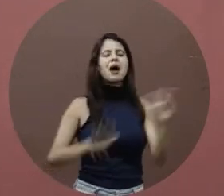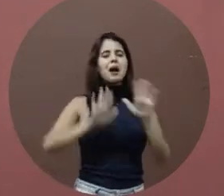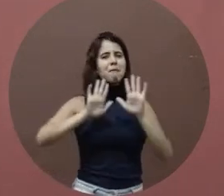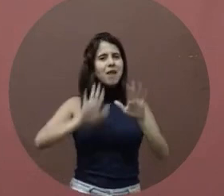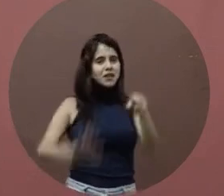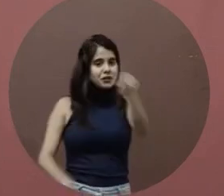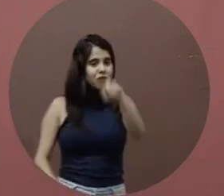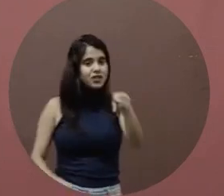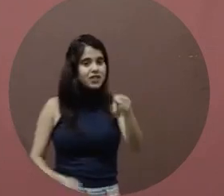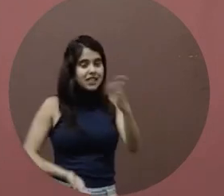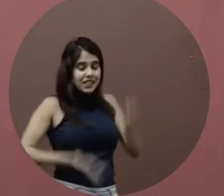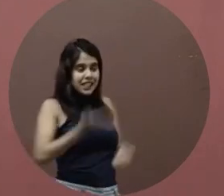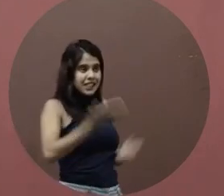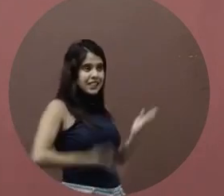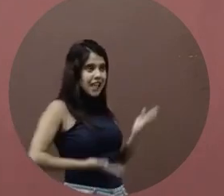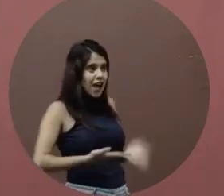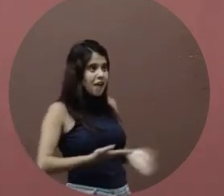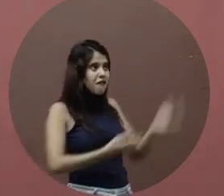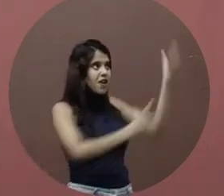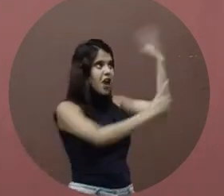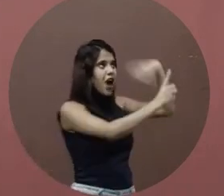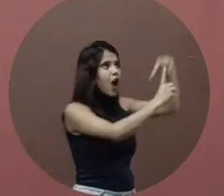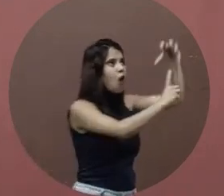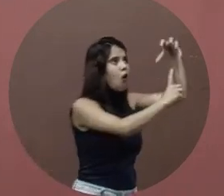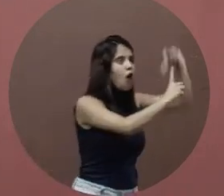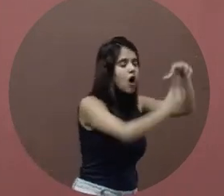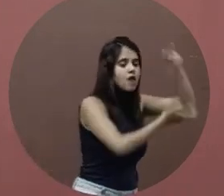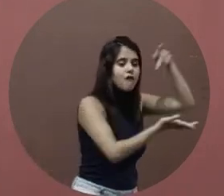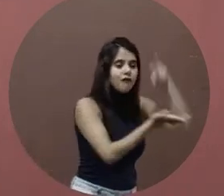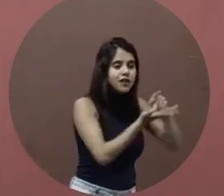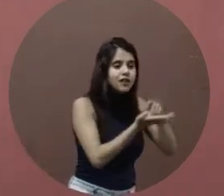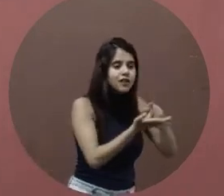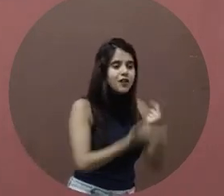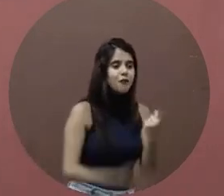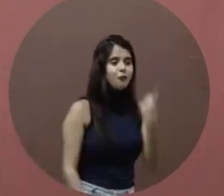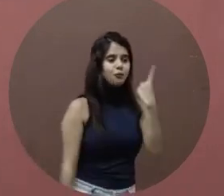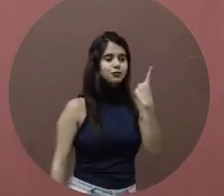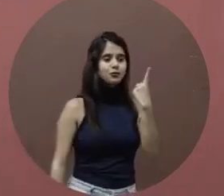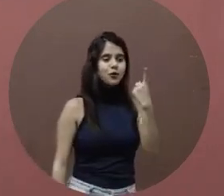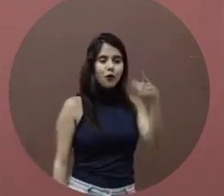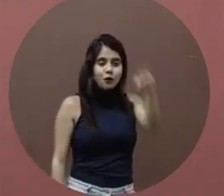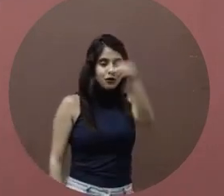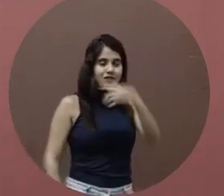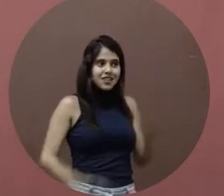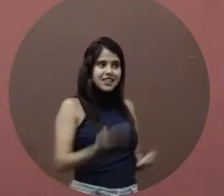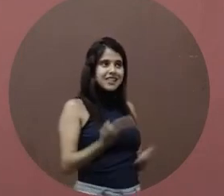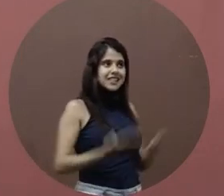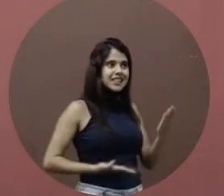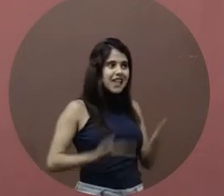já parou para pensar que você trabalha para o Rei? A maior honra é você trabalhar para o Rei.